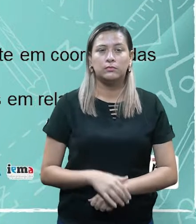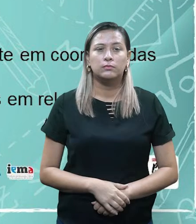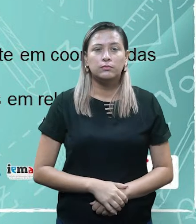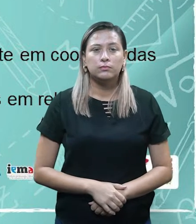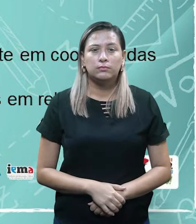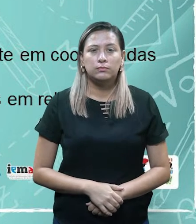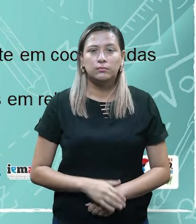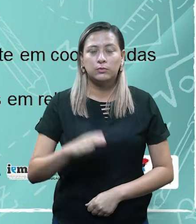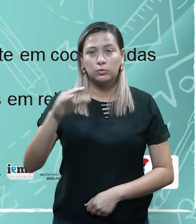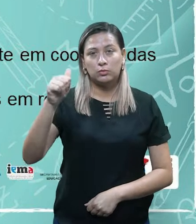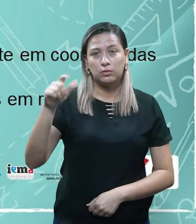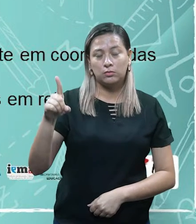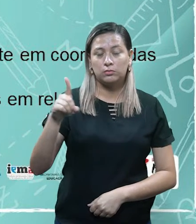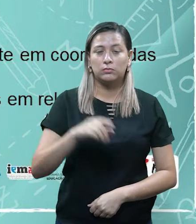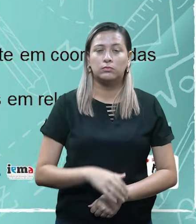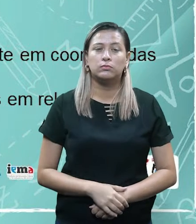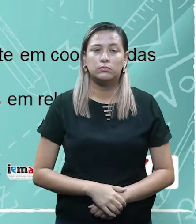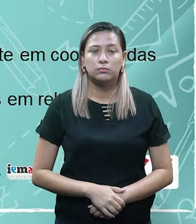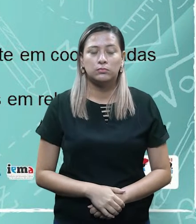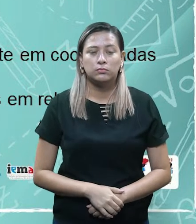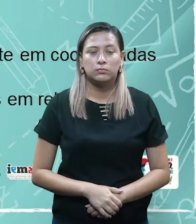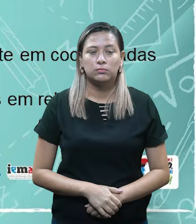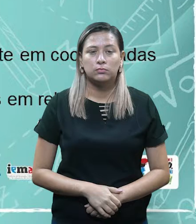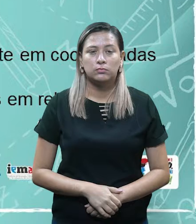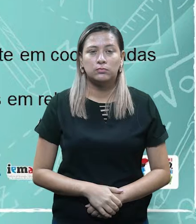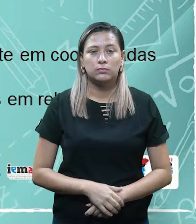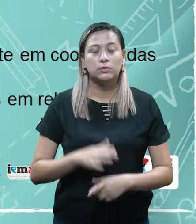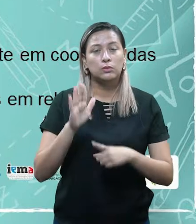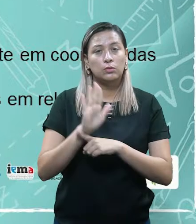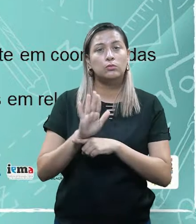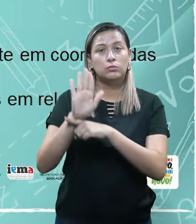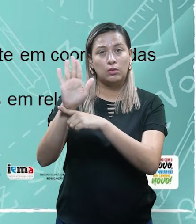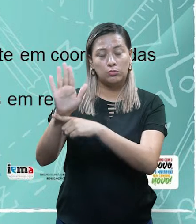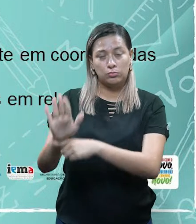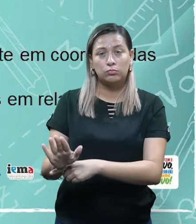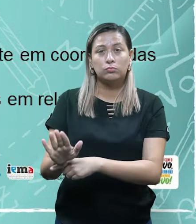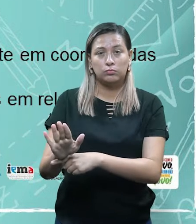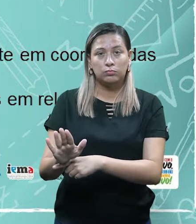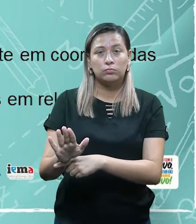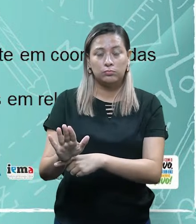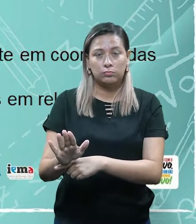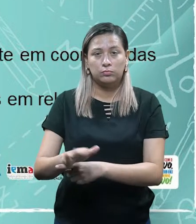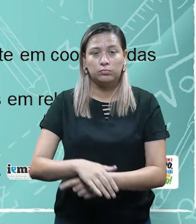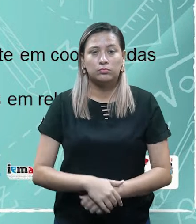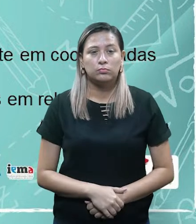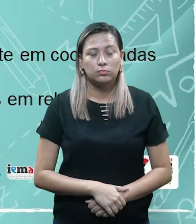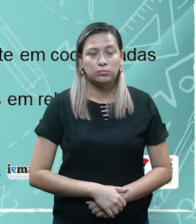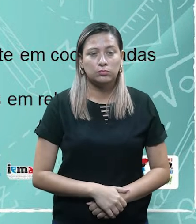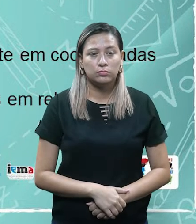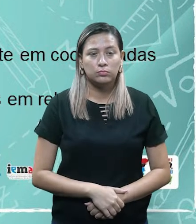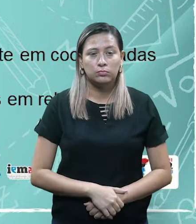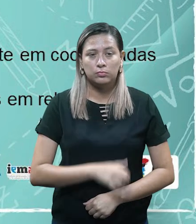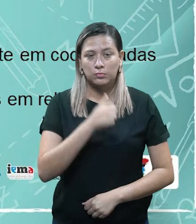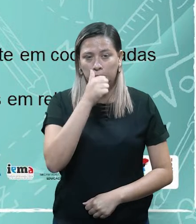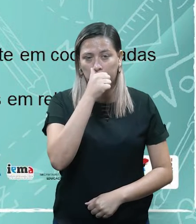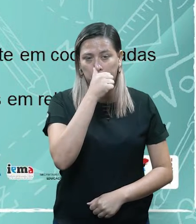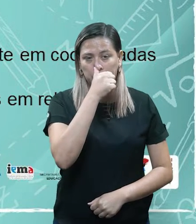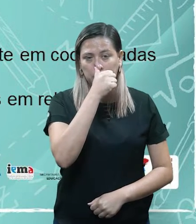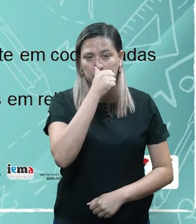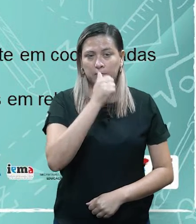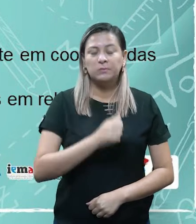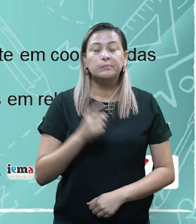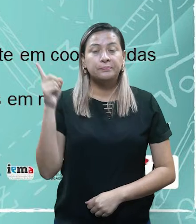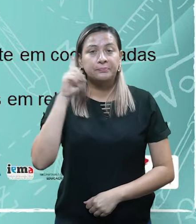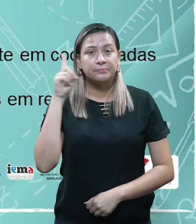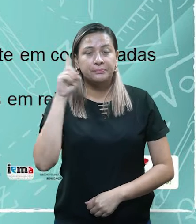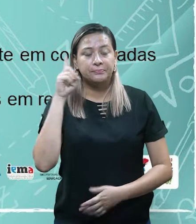que vêm, teoricamente, nos auxiliar, tá? Nos auxiliar no